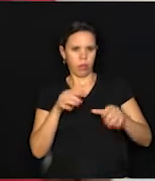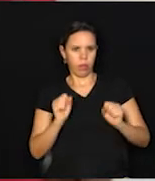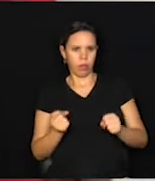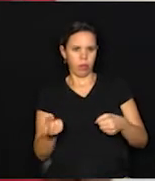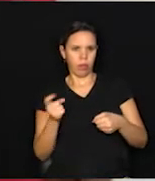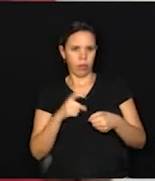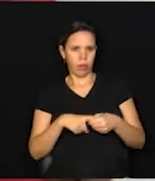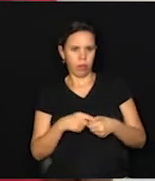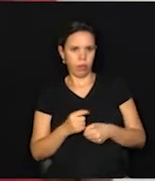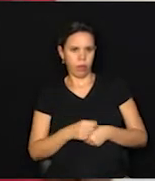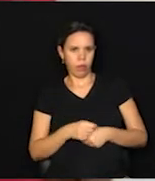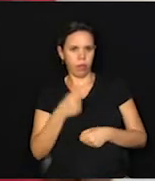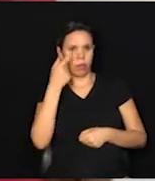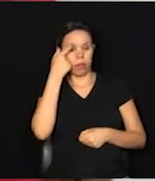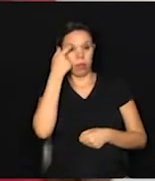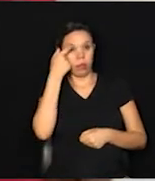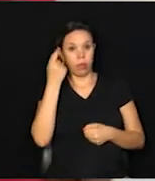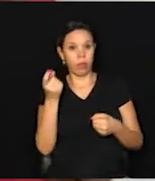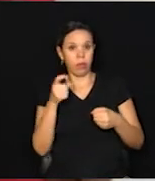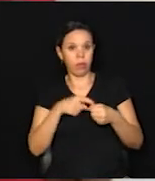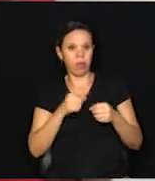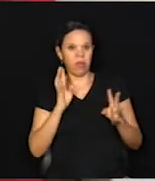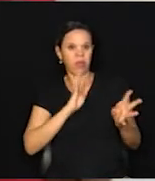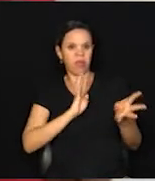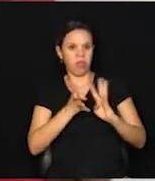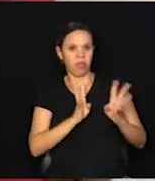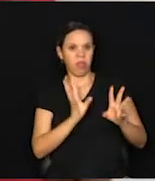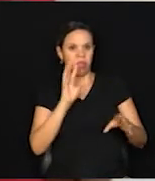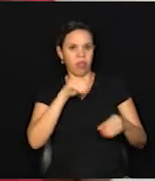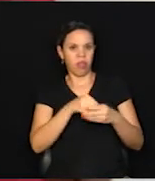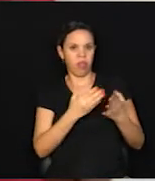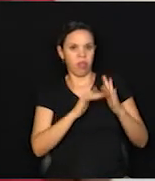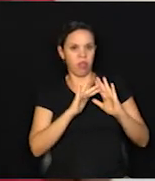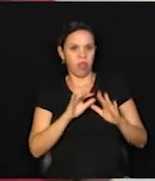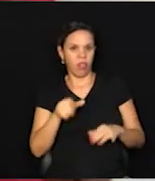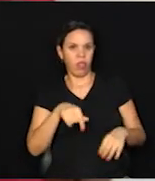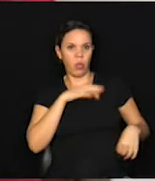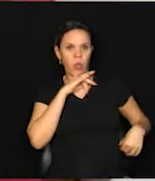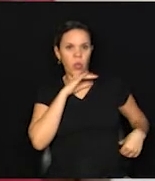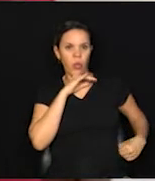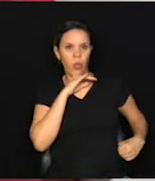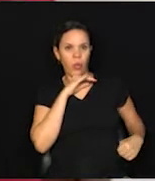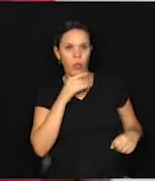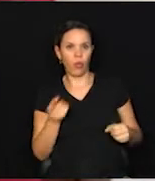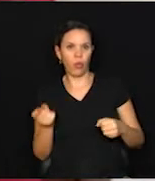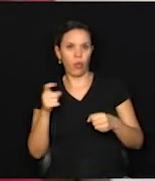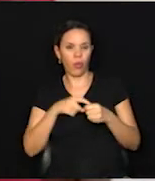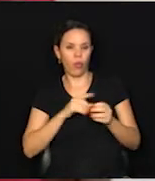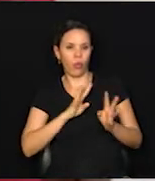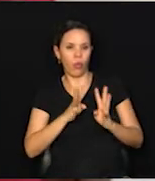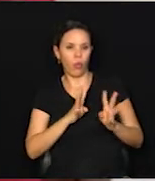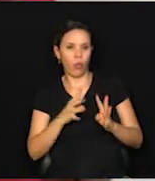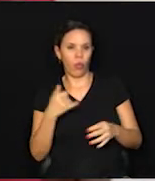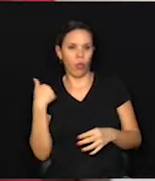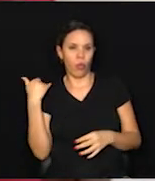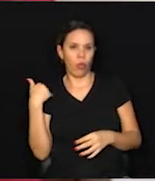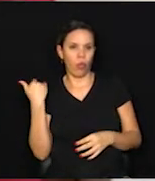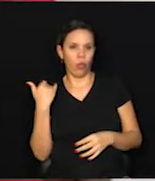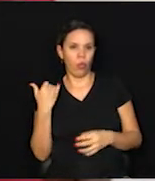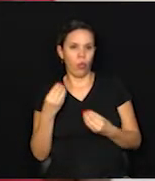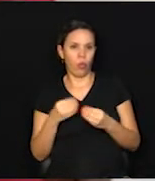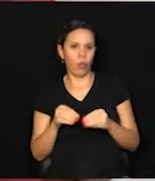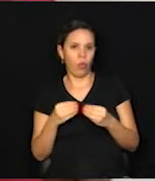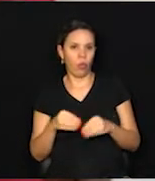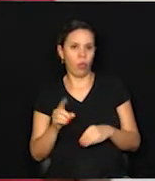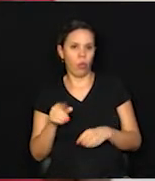voltar. Então, assim, voltar a aglomerar dentro de escola é ruim, mas voltar a aglomerar na faixa etária mais acometida, que